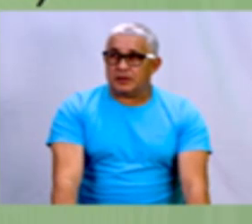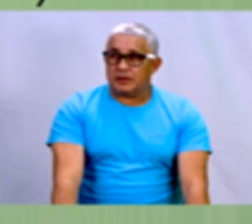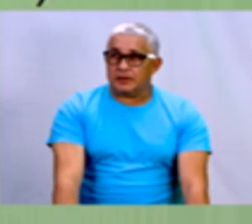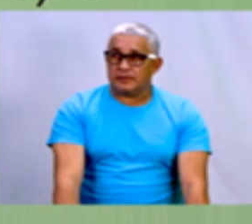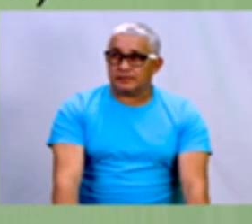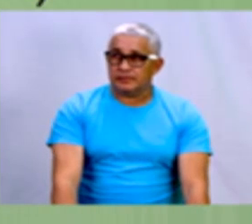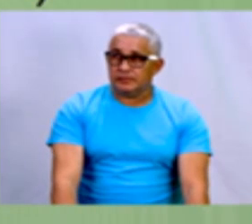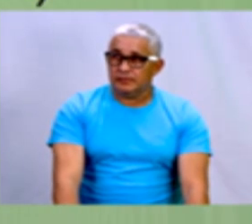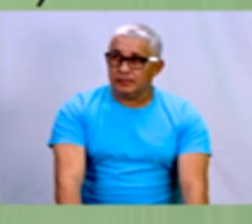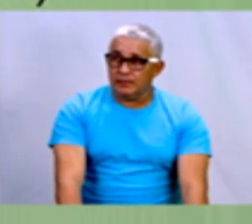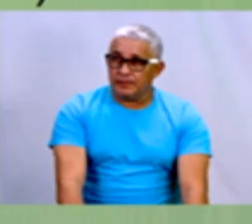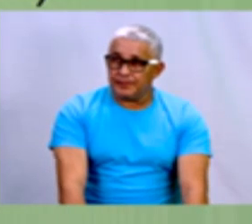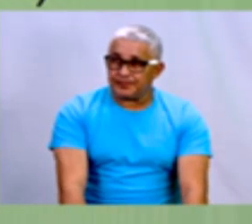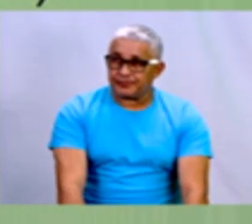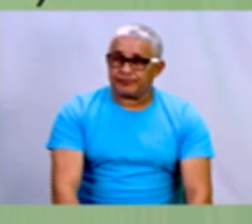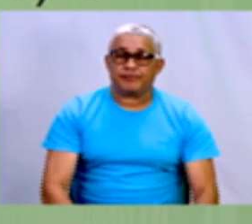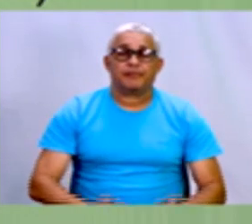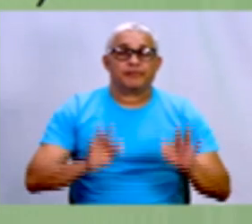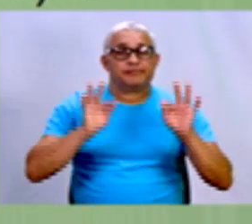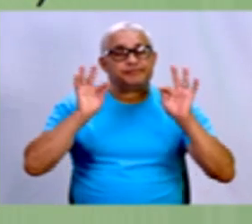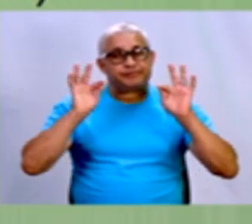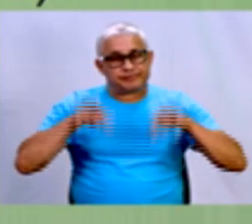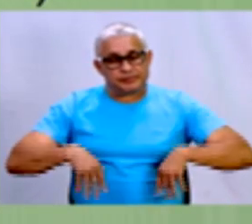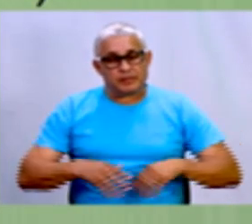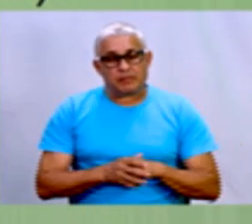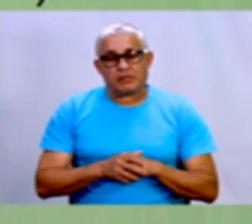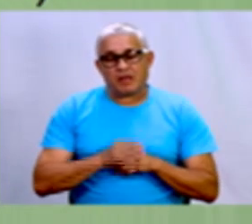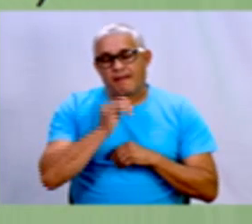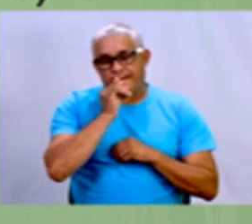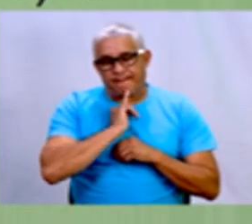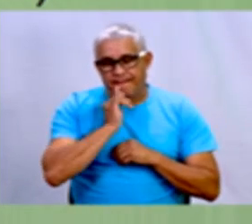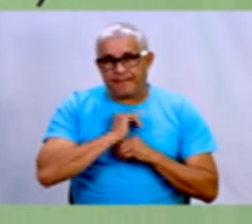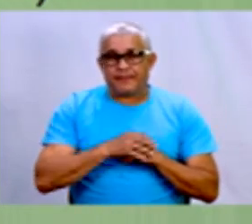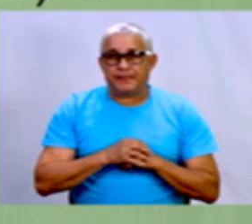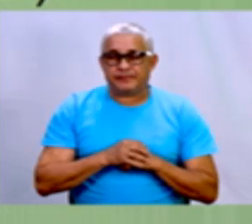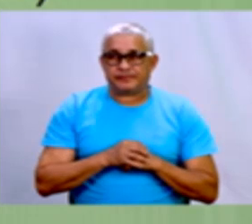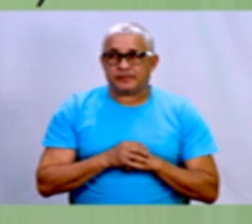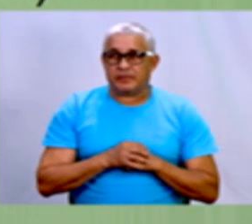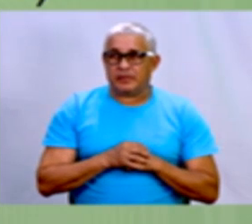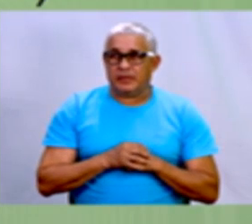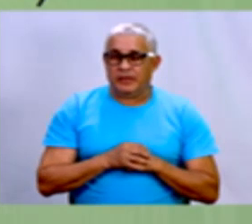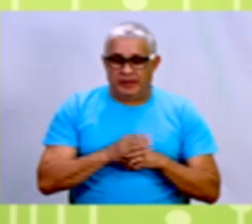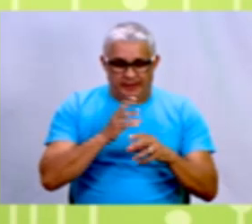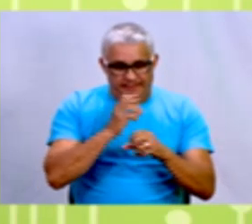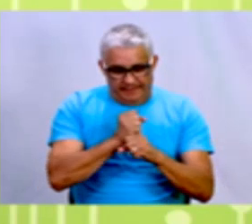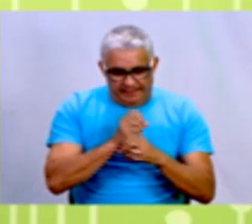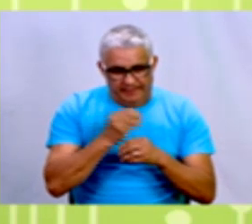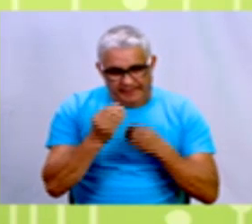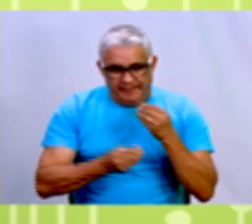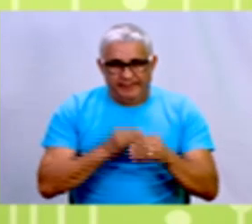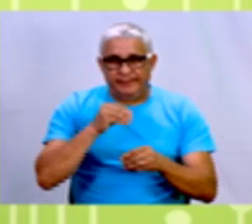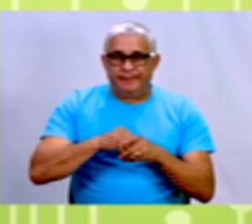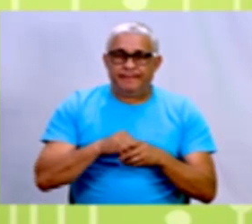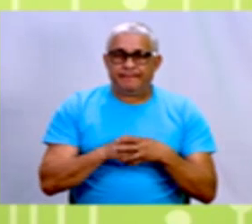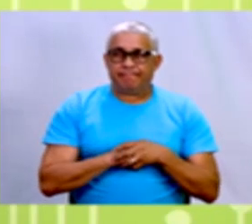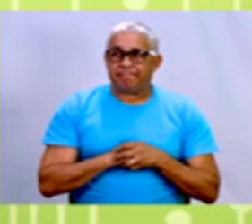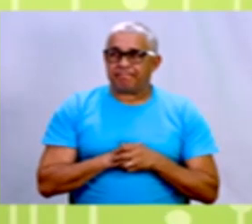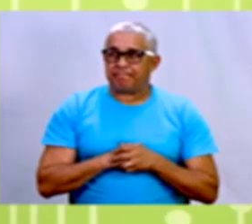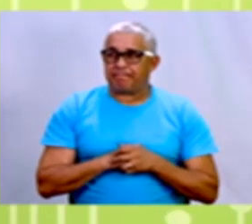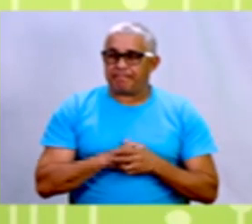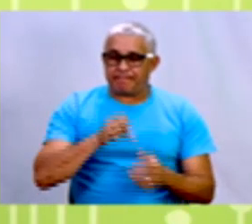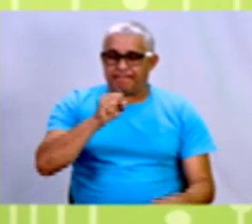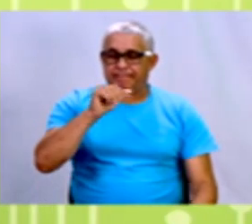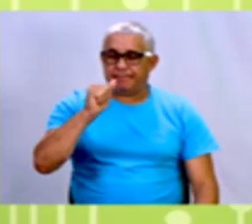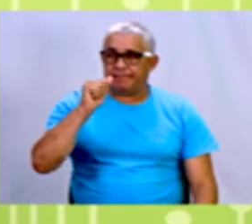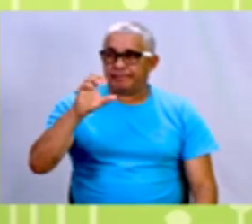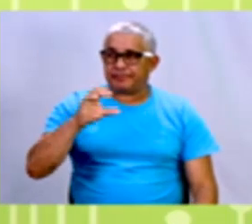Então, agora que a gente finalizou, deu os exemplos aqui das fórmulas, das contas, como que funciona no sistema